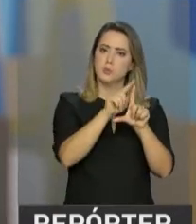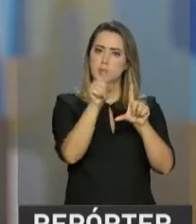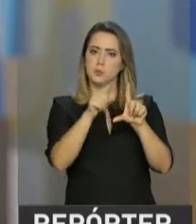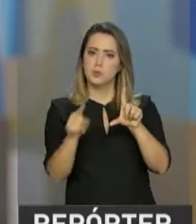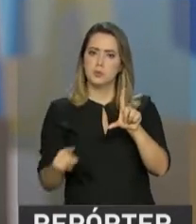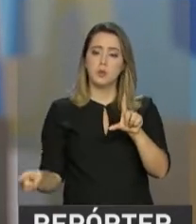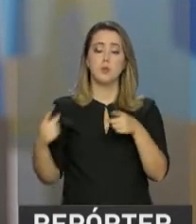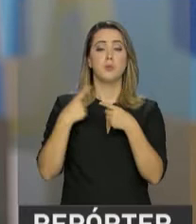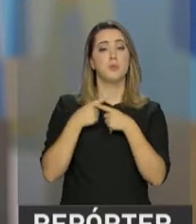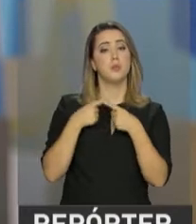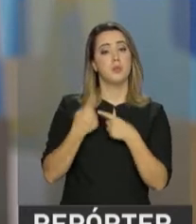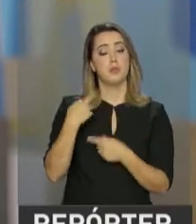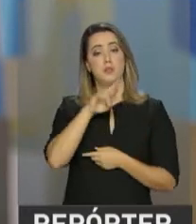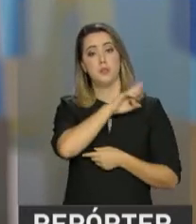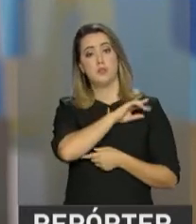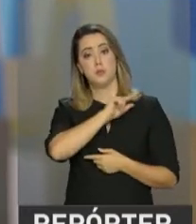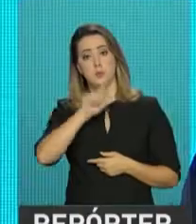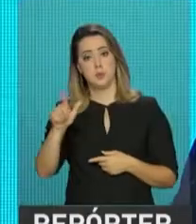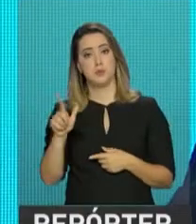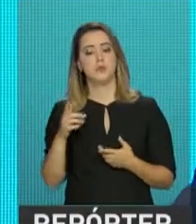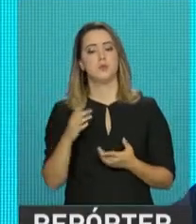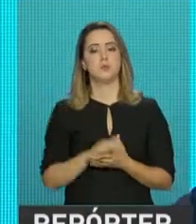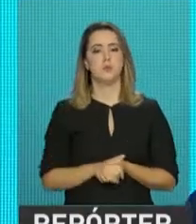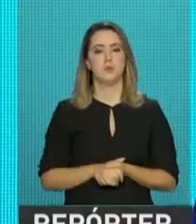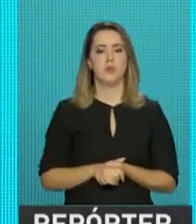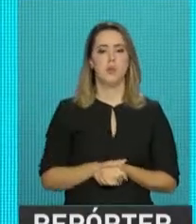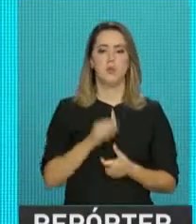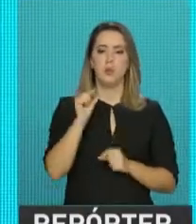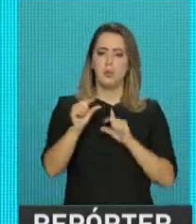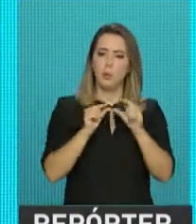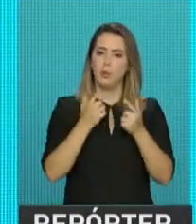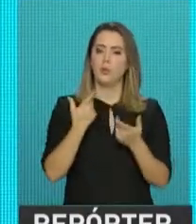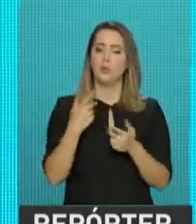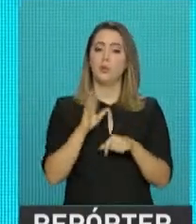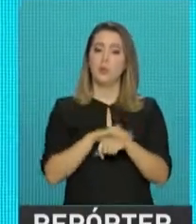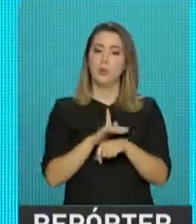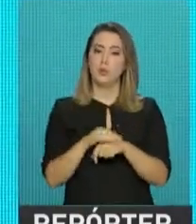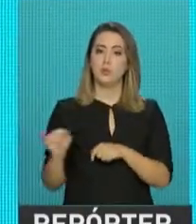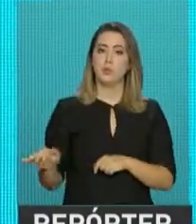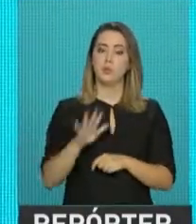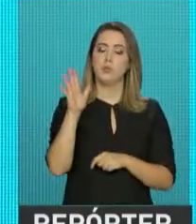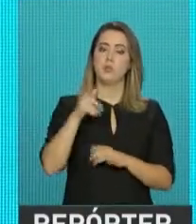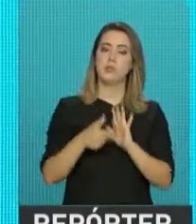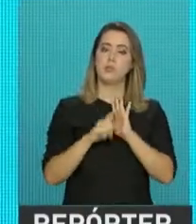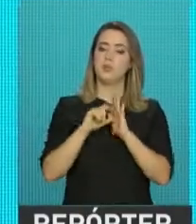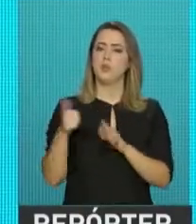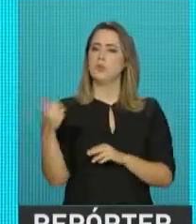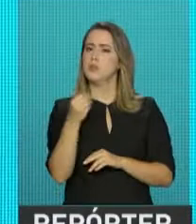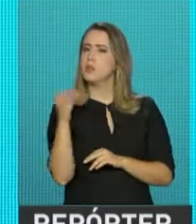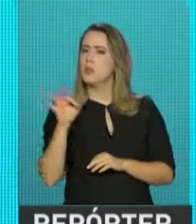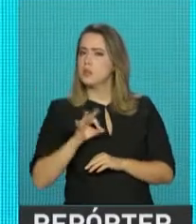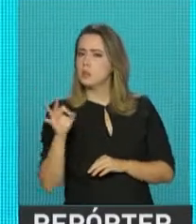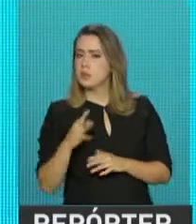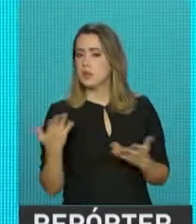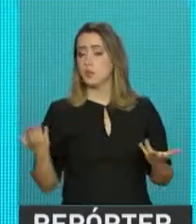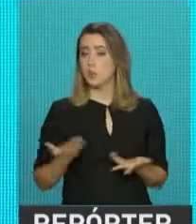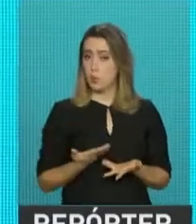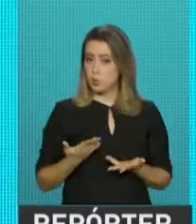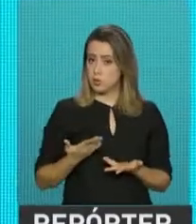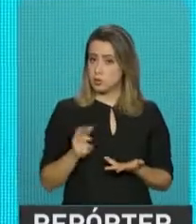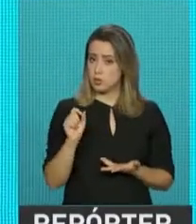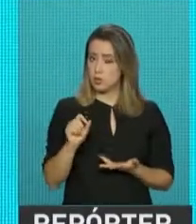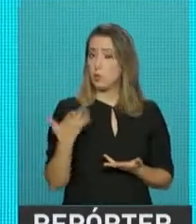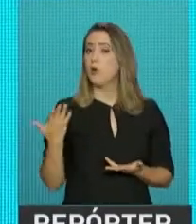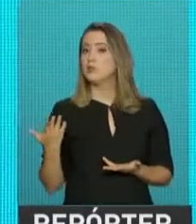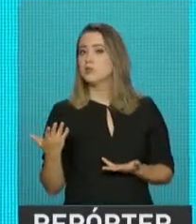graças à habilidade fiscal em pouquíssimo tempo uma inflação que chegava quase 10% hoje precisamente hoje